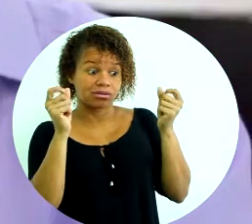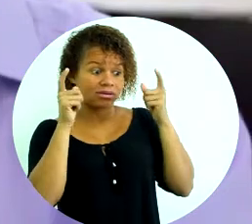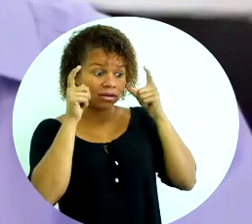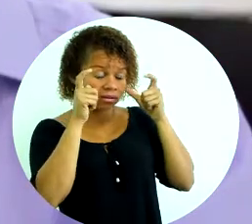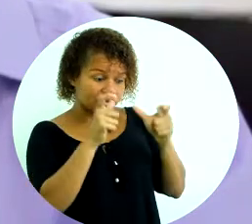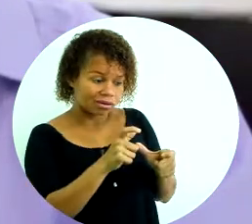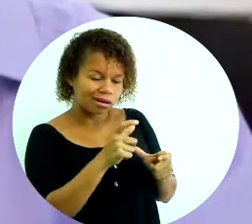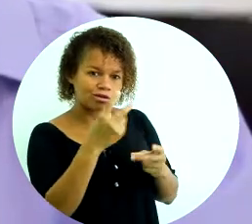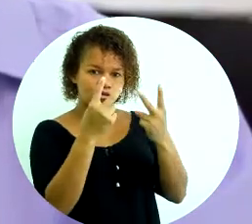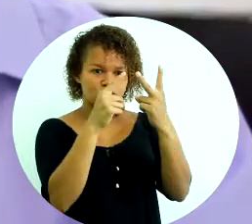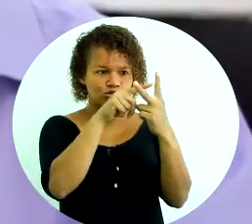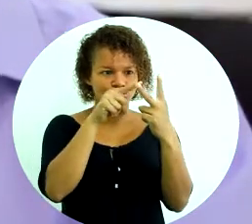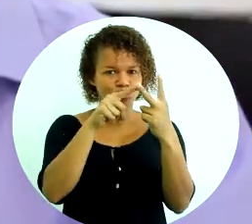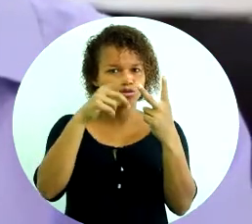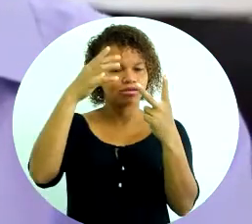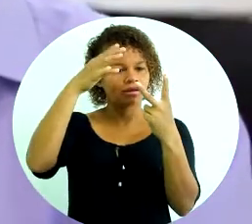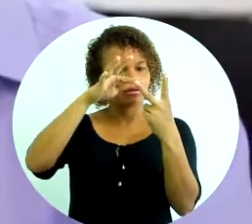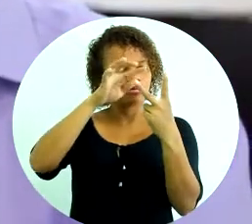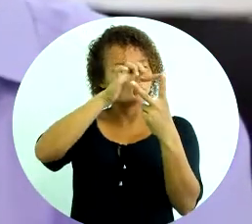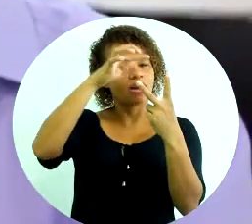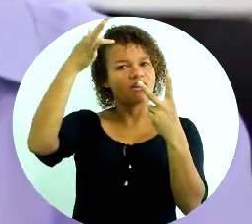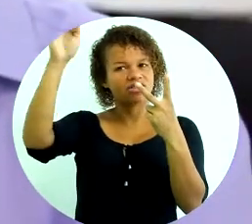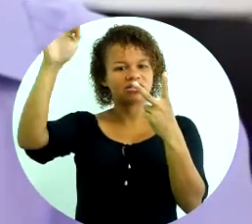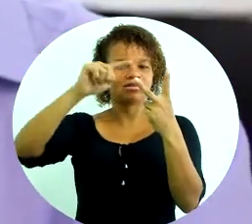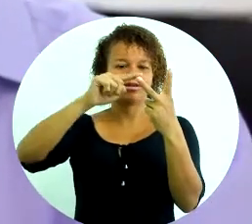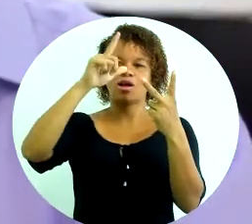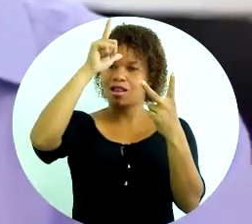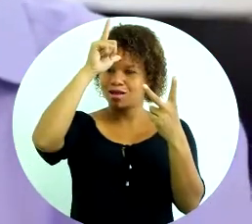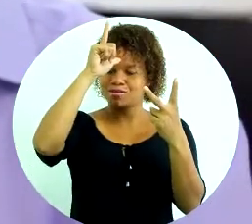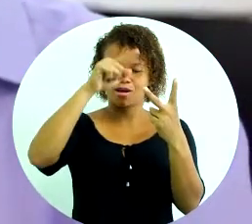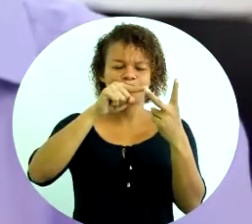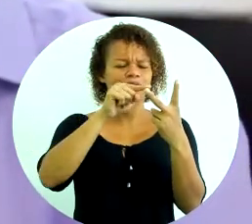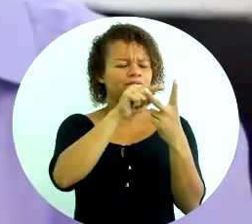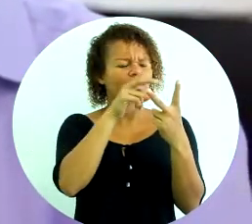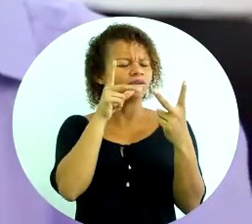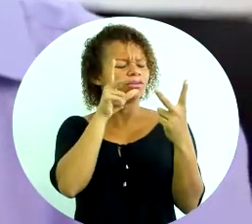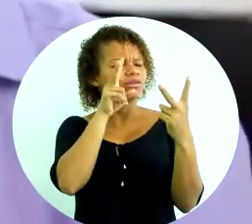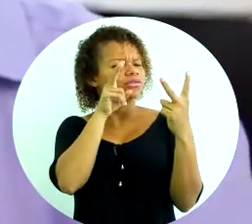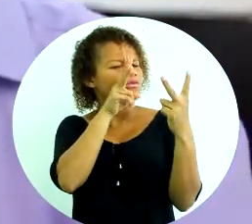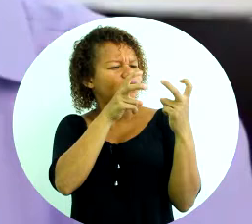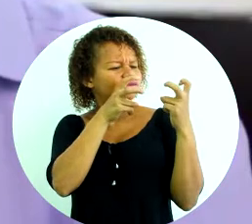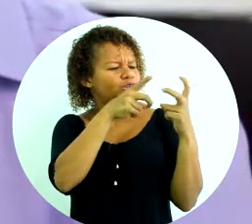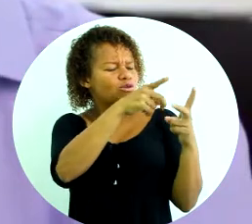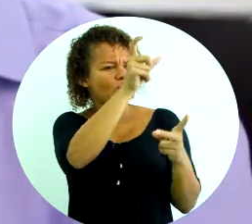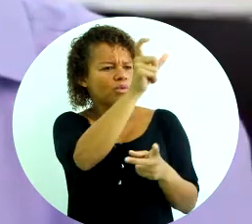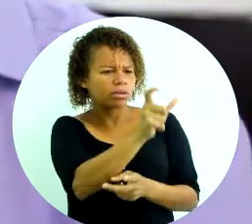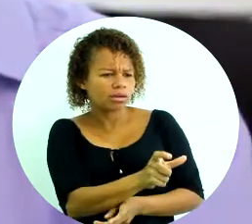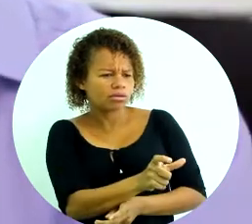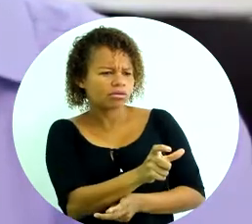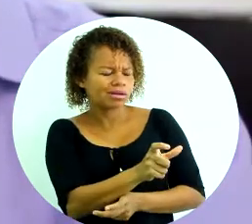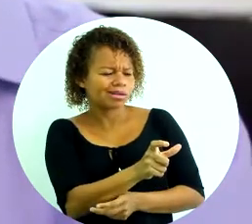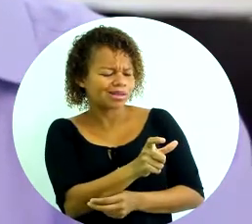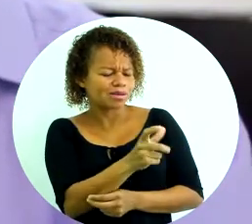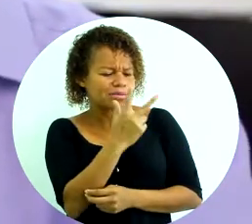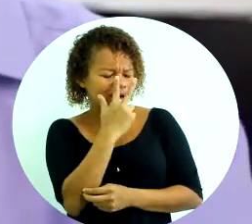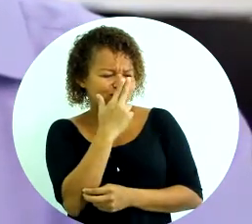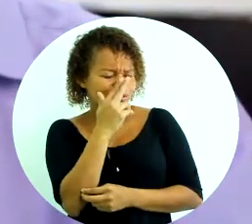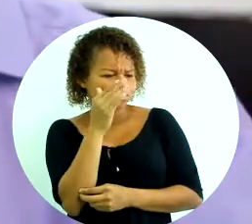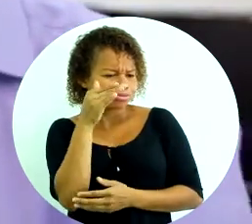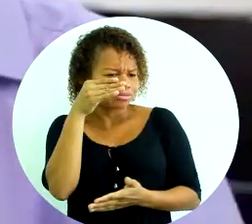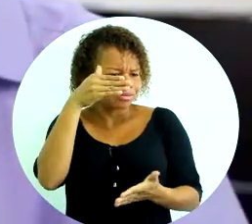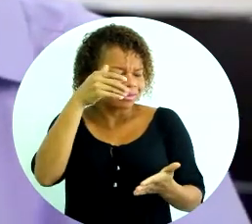serem identificadas no pensamento desses dois autores é que ambos identificam o indivíduo como um